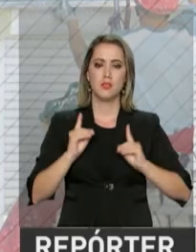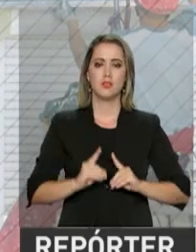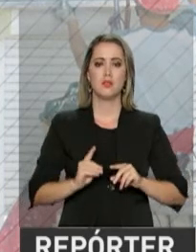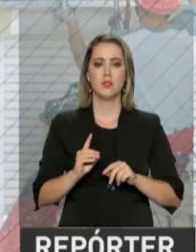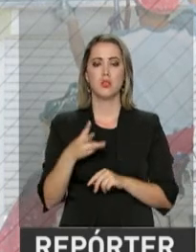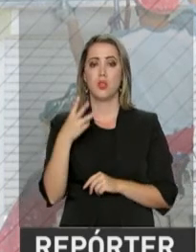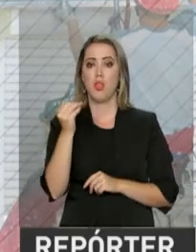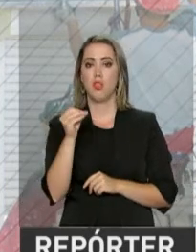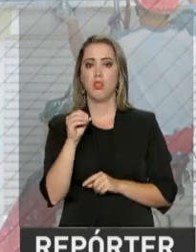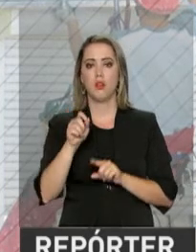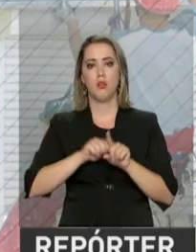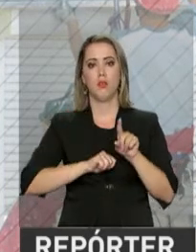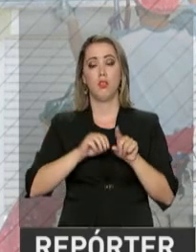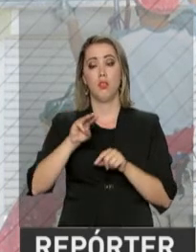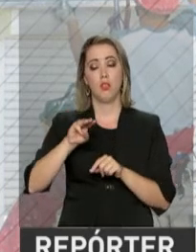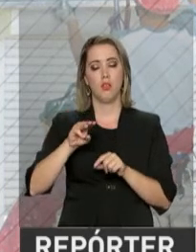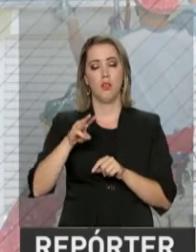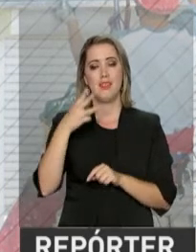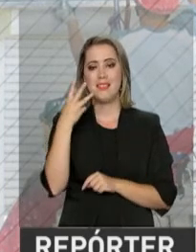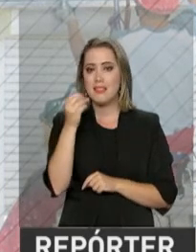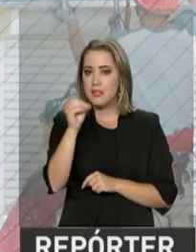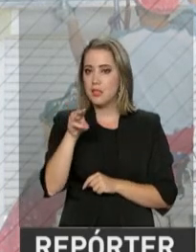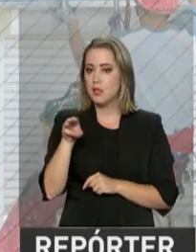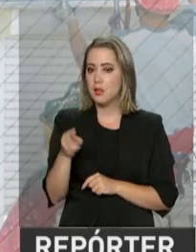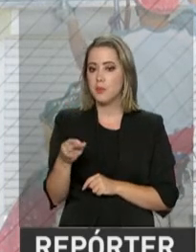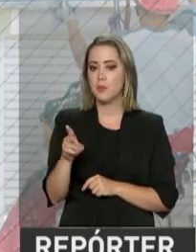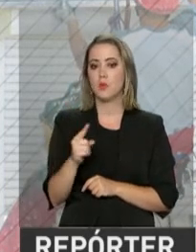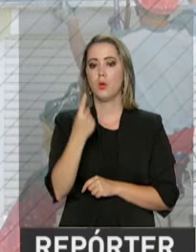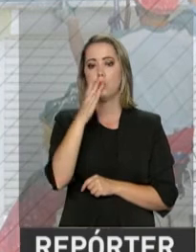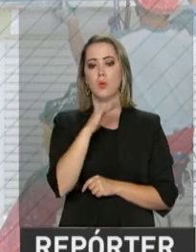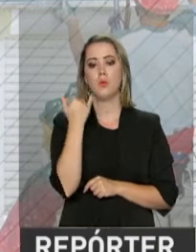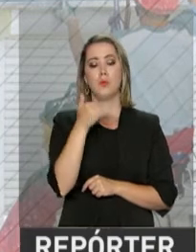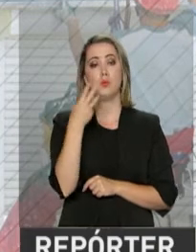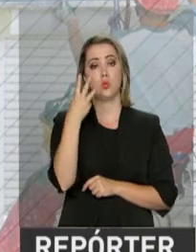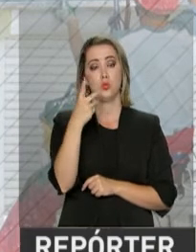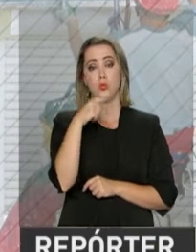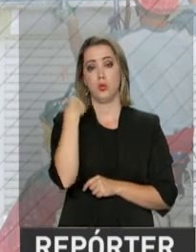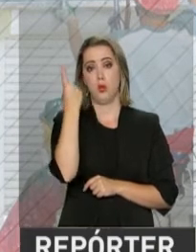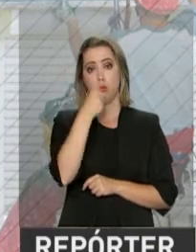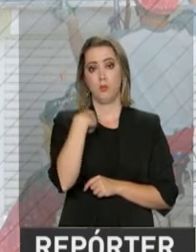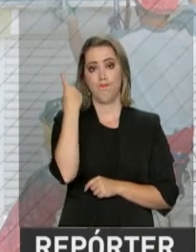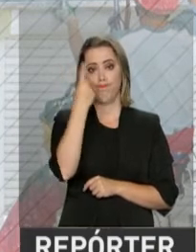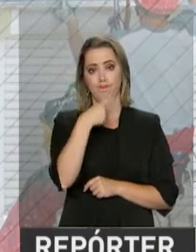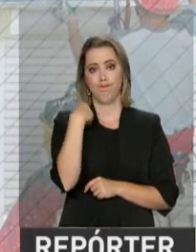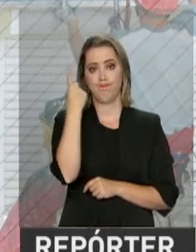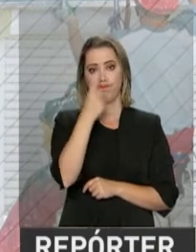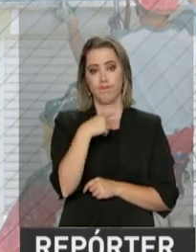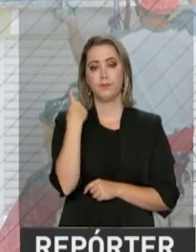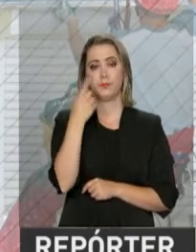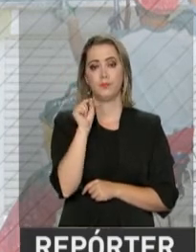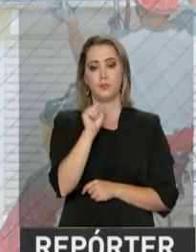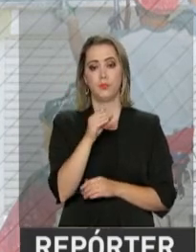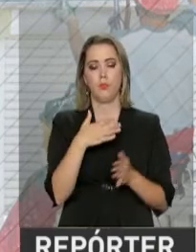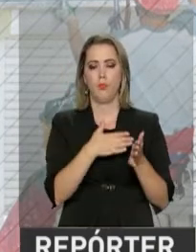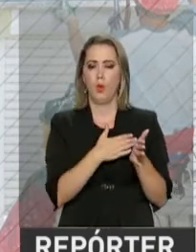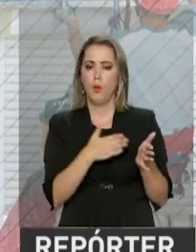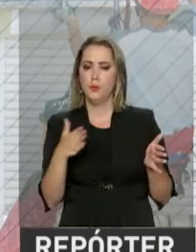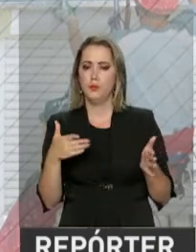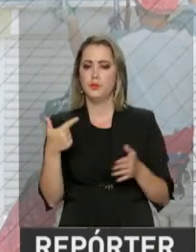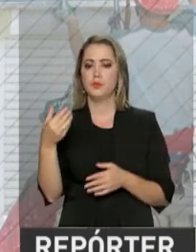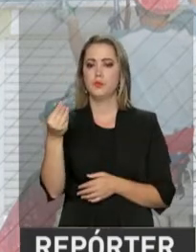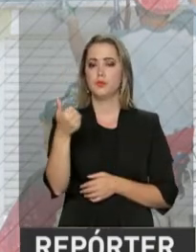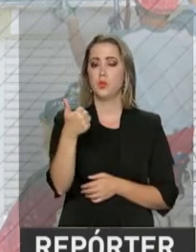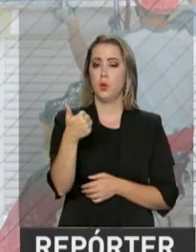e uma morte a cada três horas nos locais de trabalho só no período de 2010 a 2014